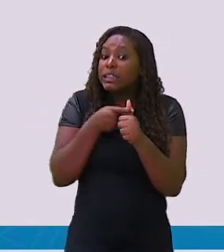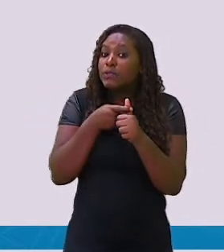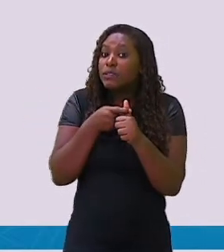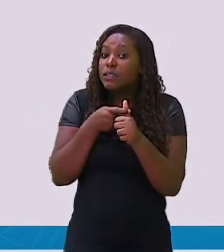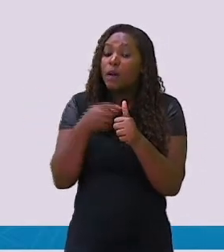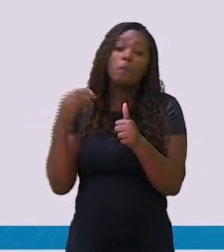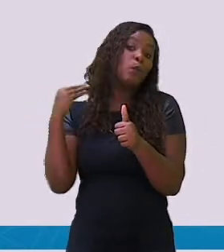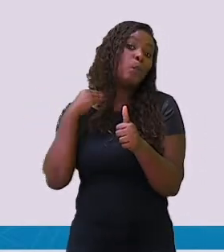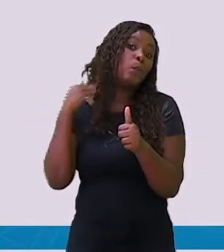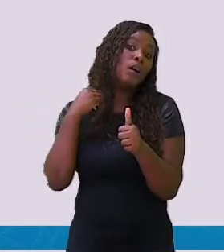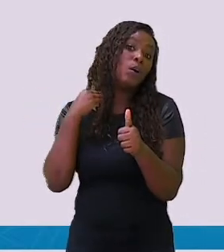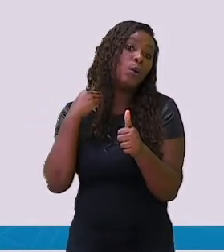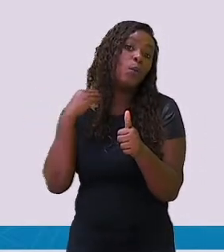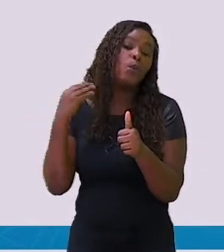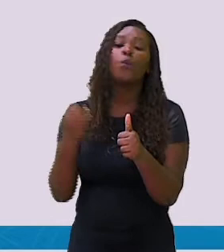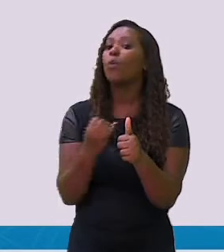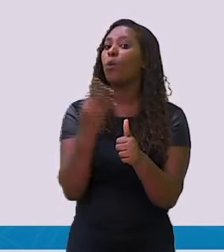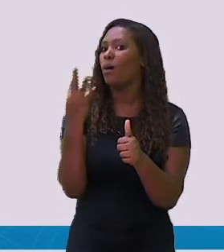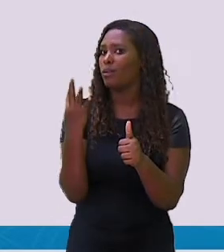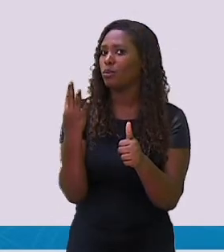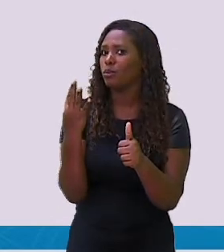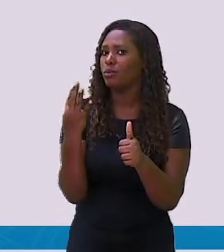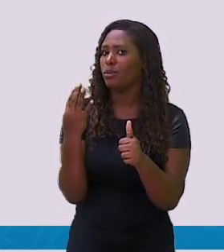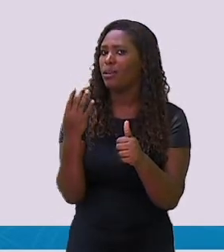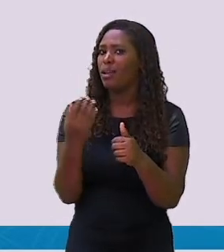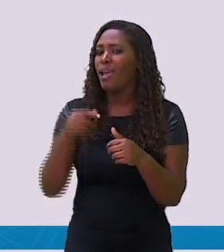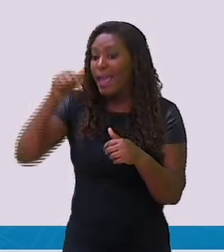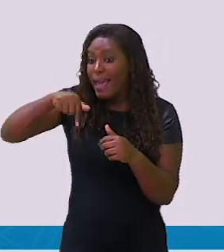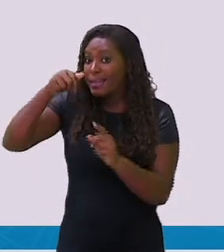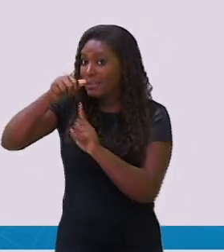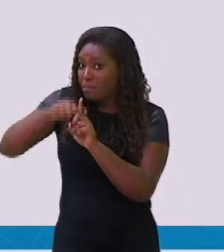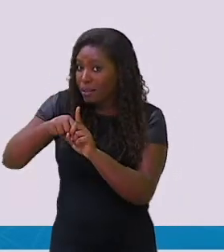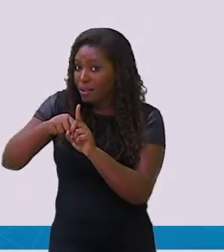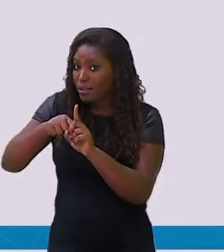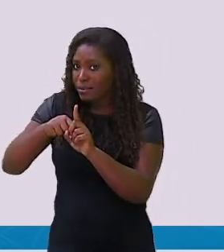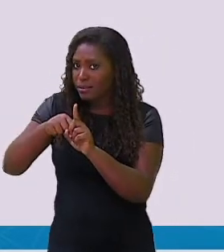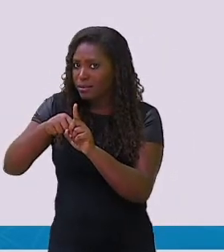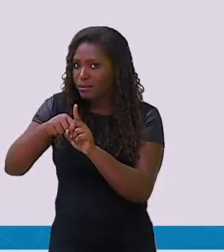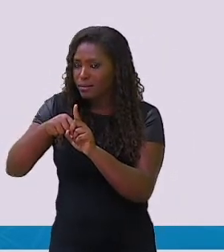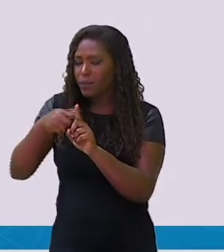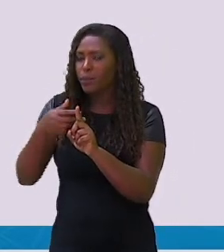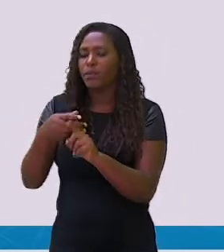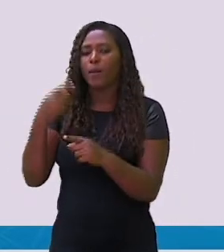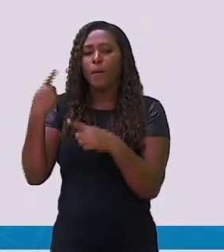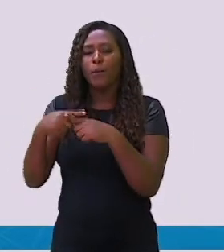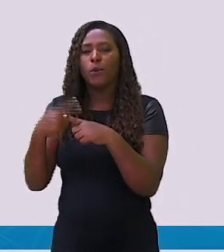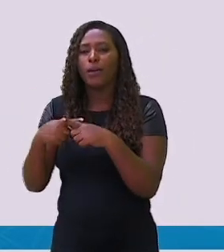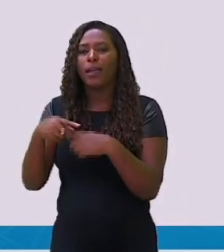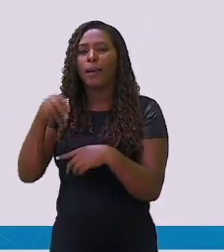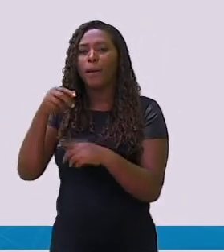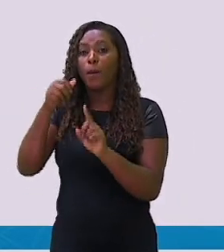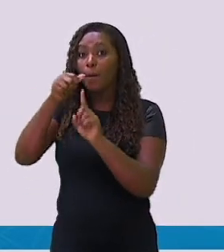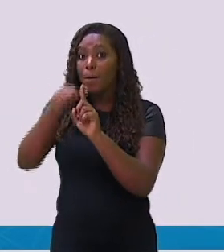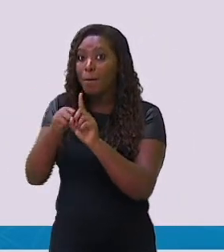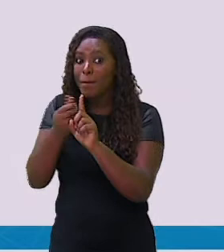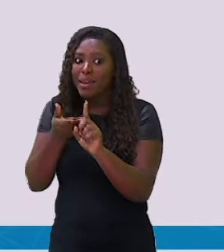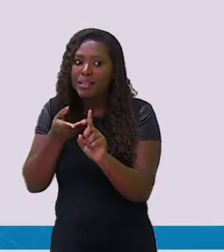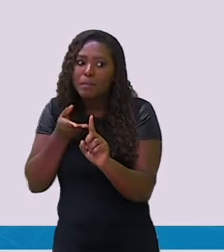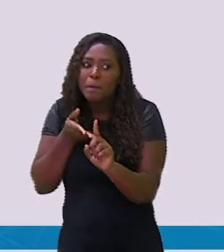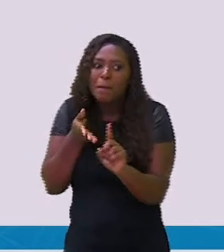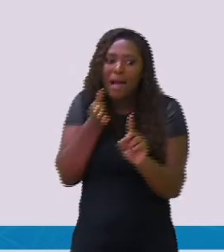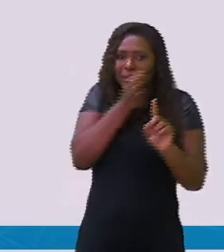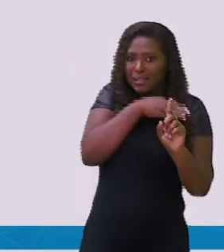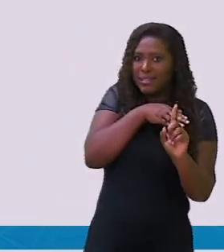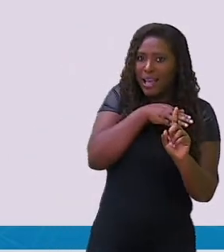relação ao mês anterior então a gente tem que observar essas dicas aqui ó